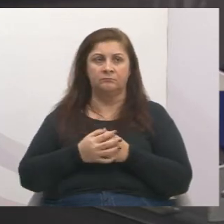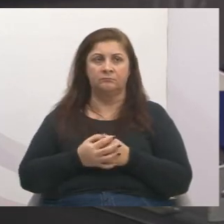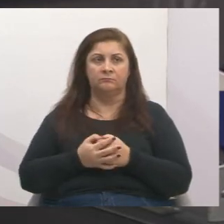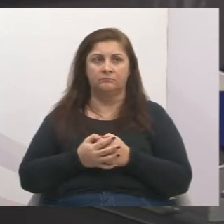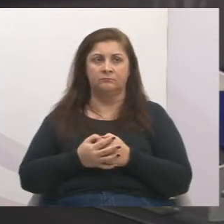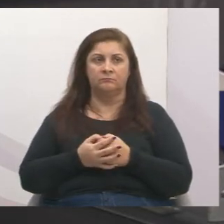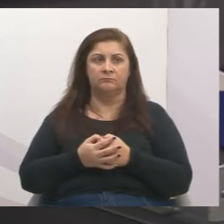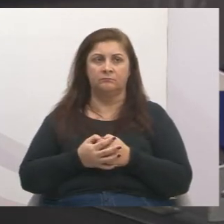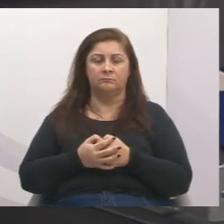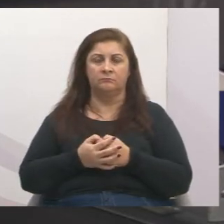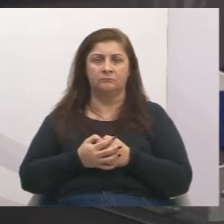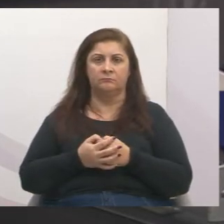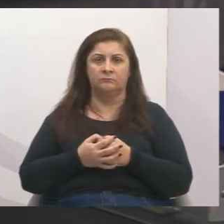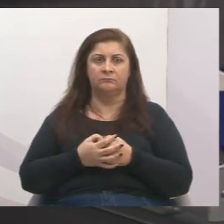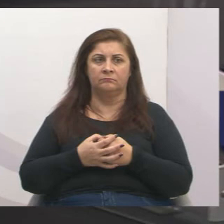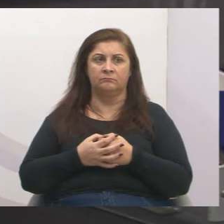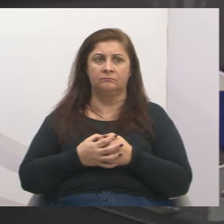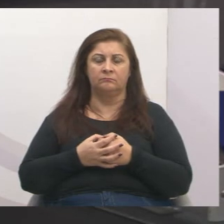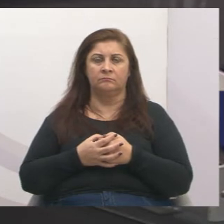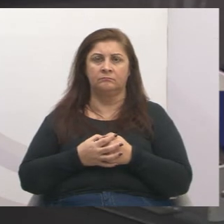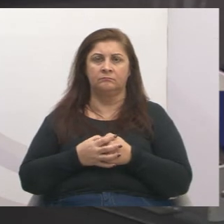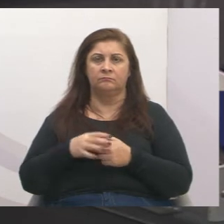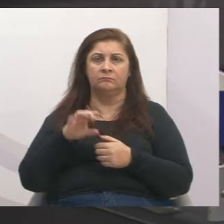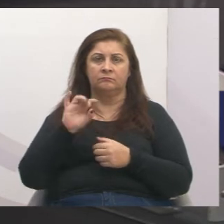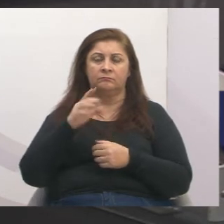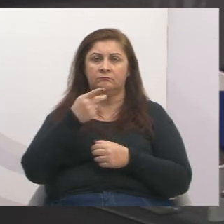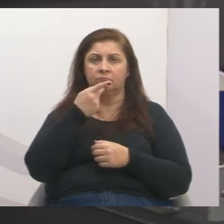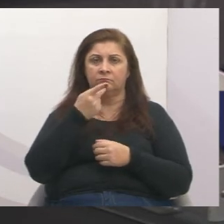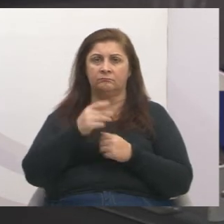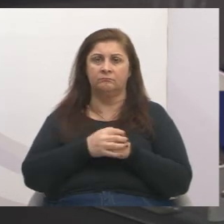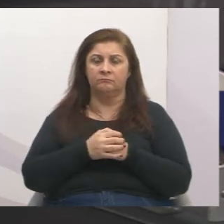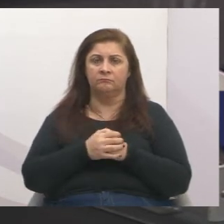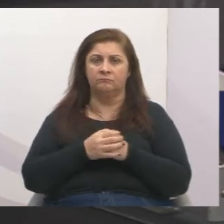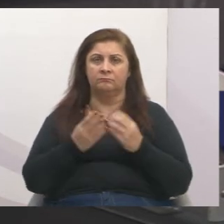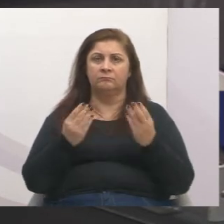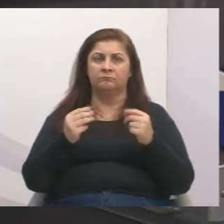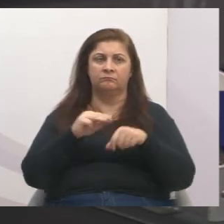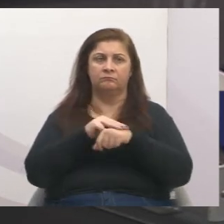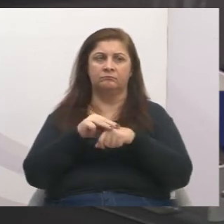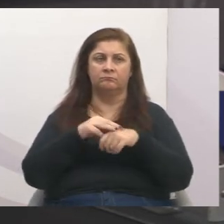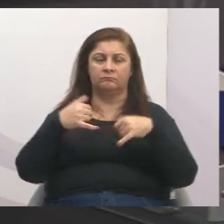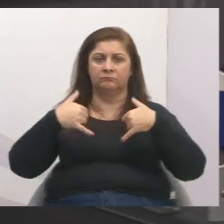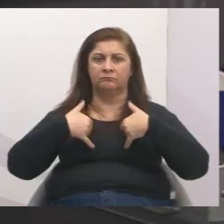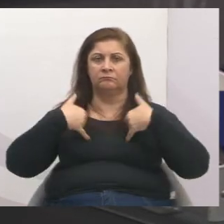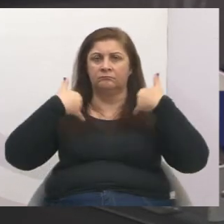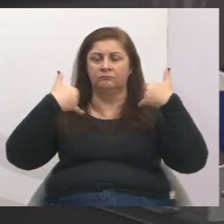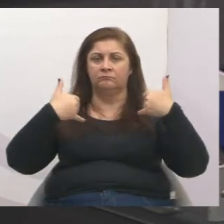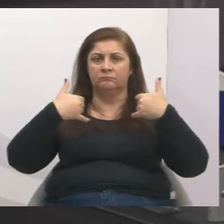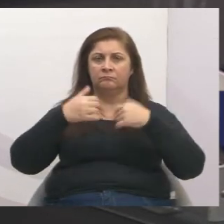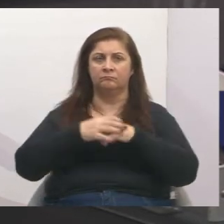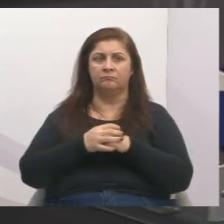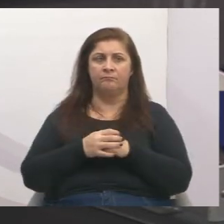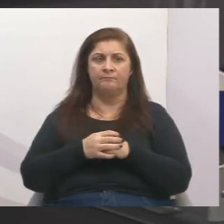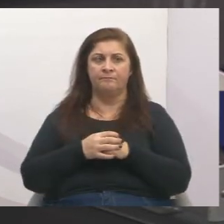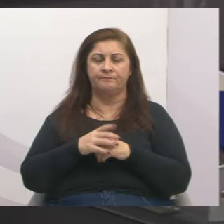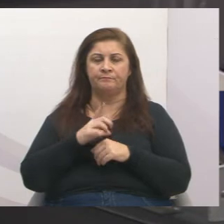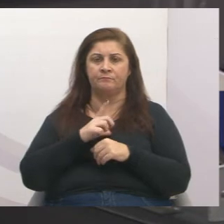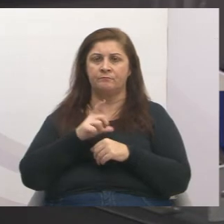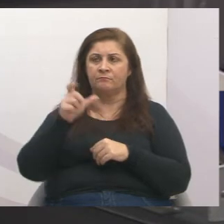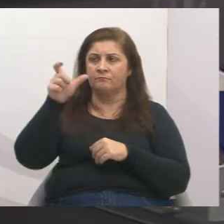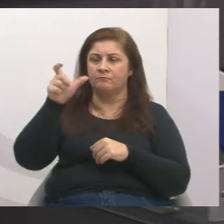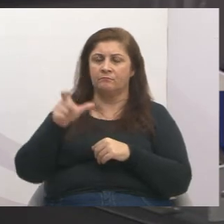Previdência. Então, eu só queria fazer uma observação que foi muito bem discutido. Eu fiquei orgulhosa de ter o prefeito